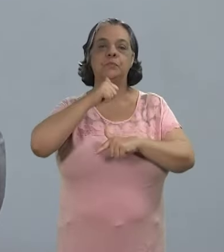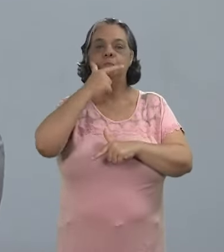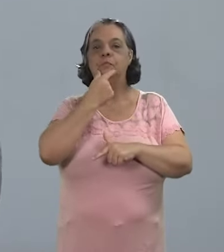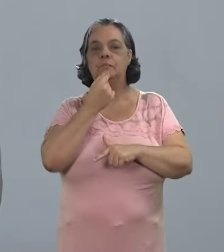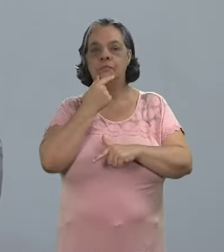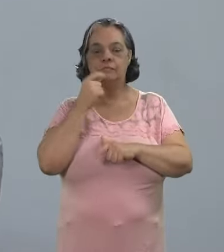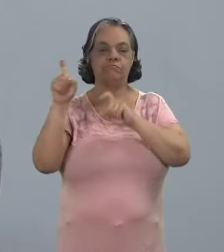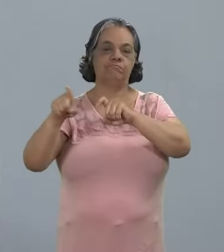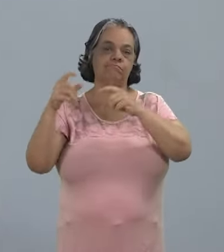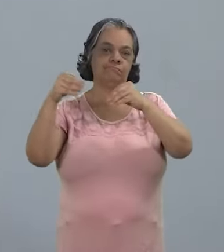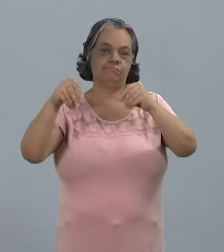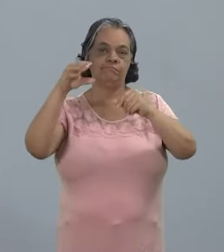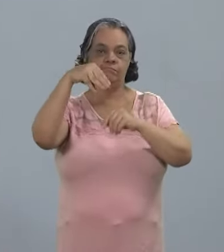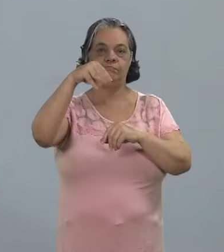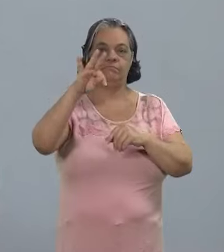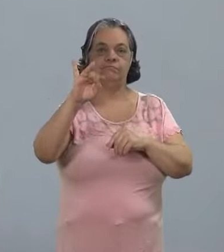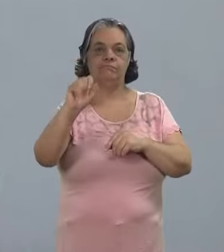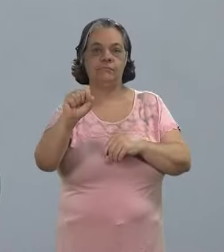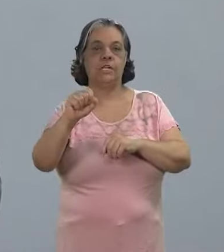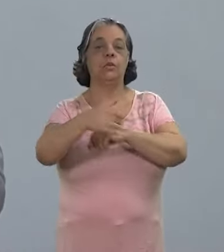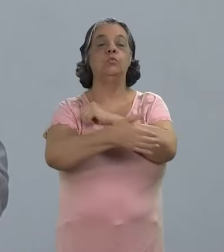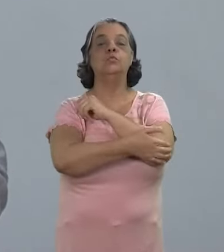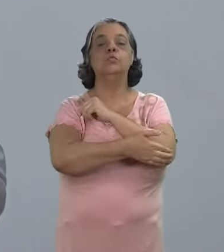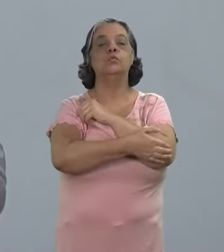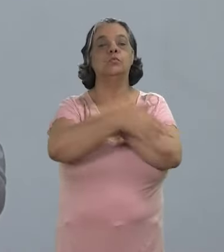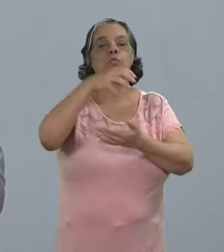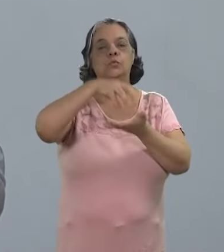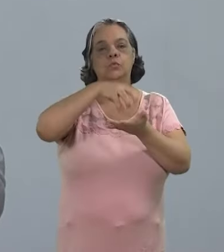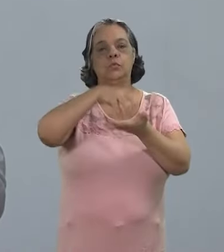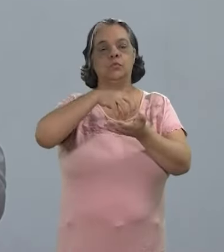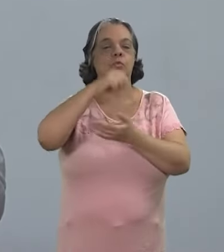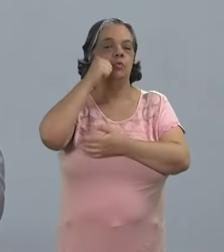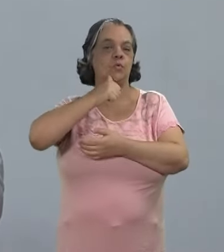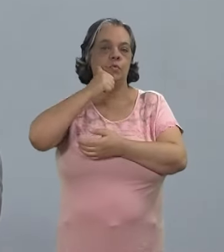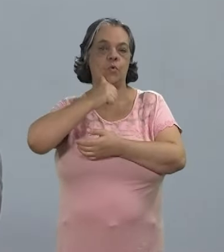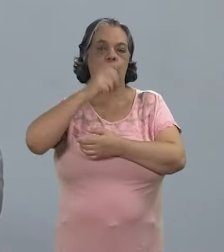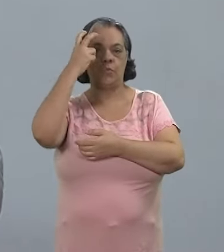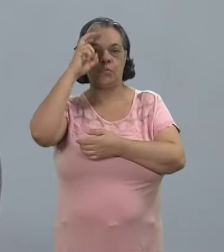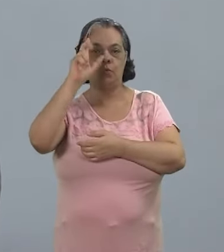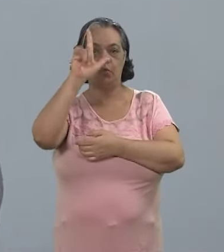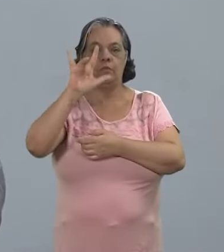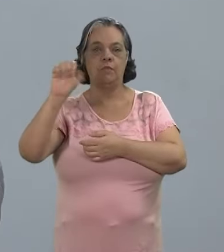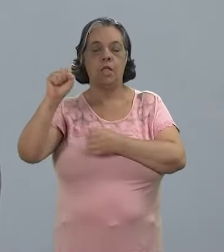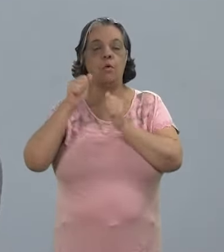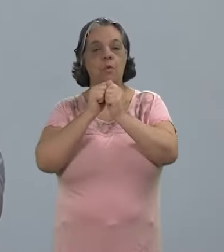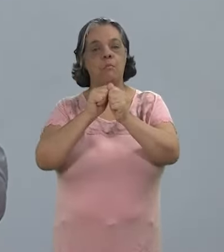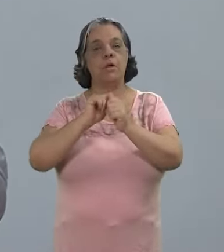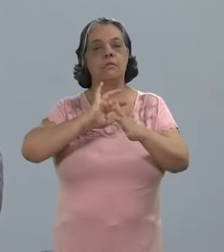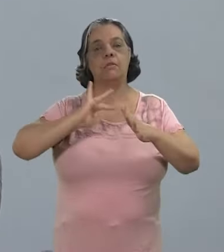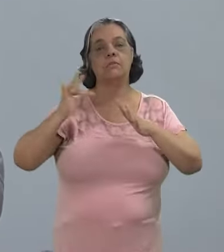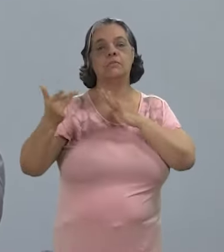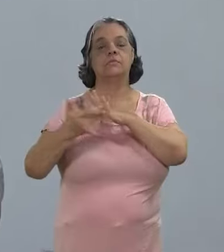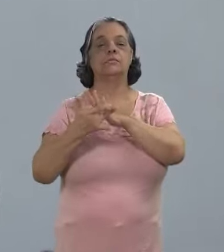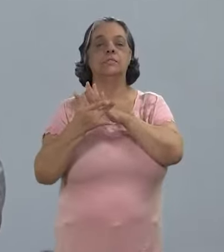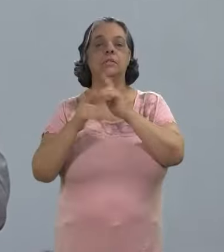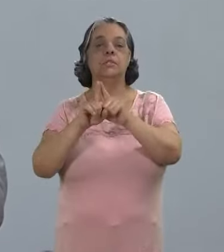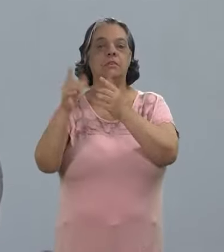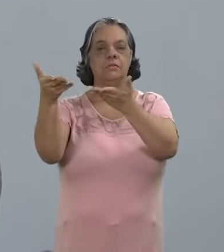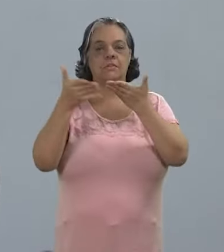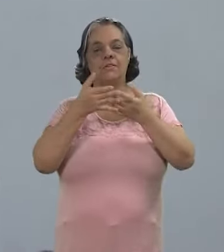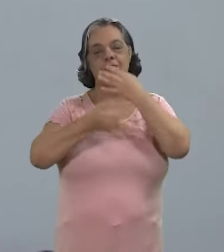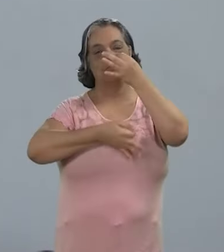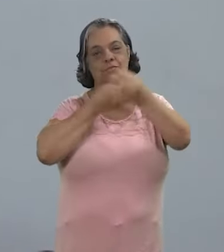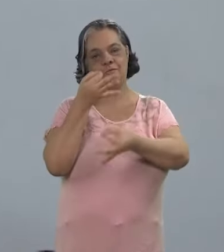Trabalhadores e Trabalhadoras de Rurais Sem Terra o MST o Centro das Mulheres do Cabo e o Centro de Cultura Luiz Freire acompanhe a gente nas redes